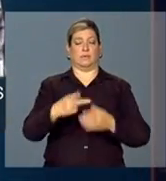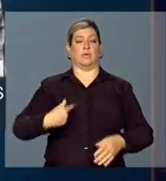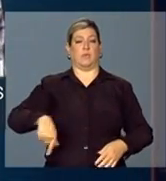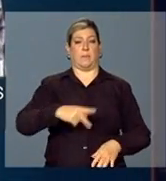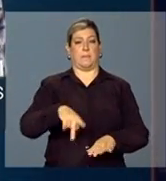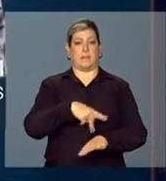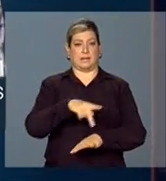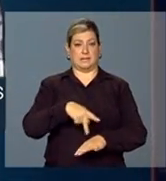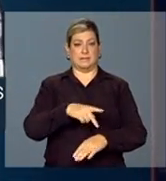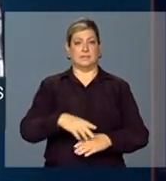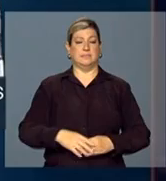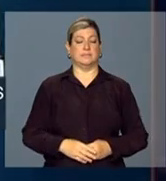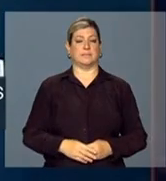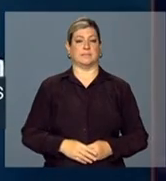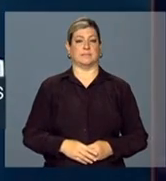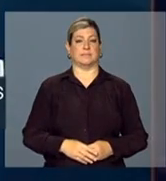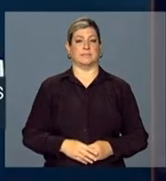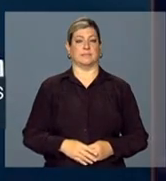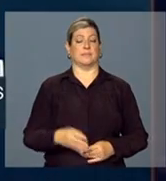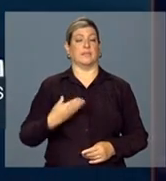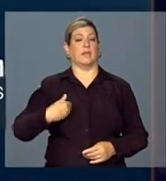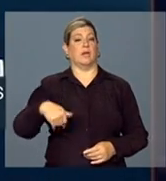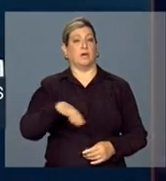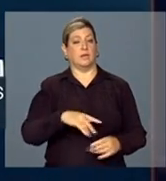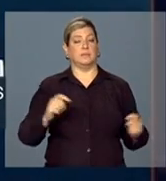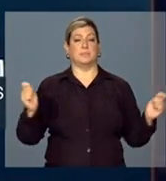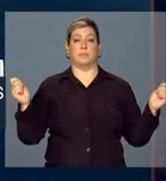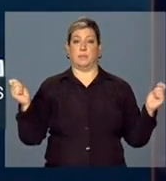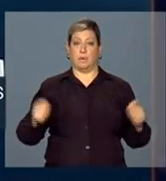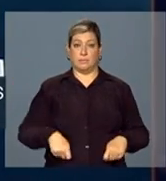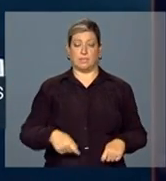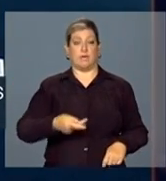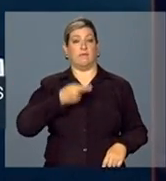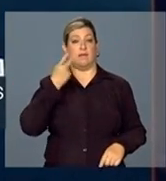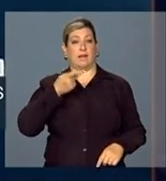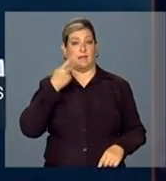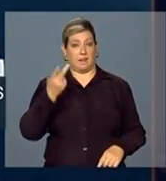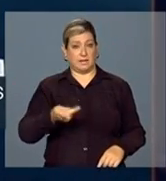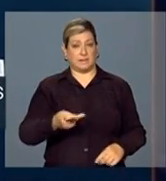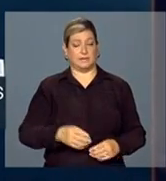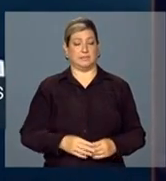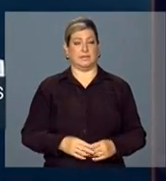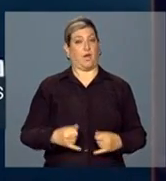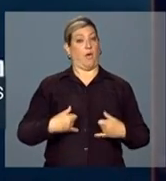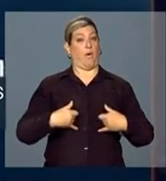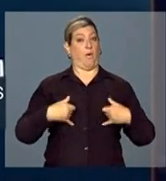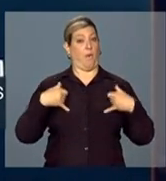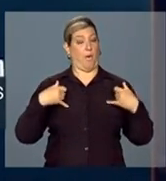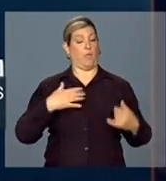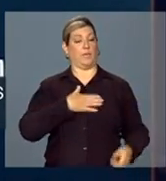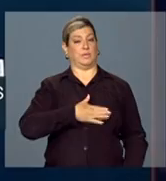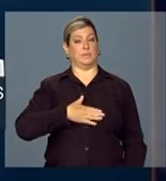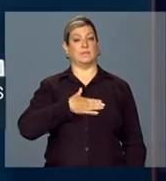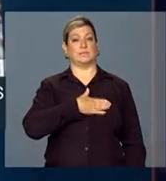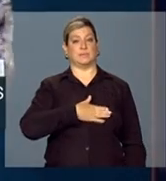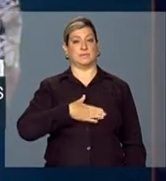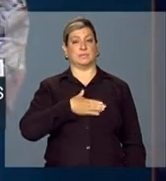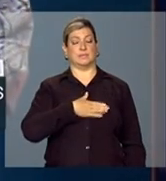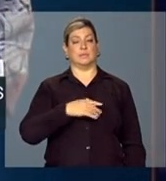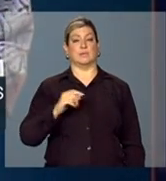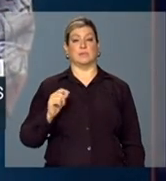país. Nós podemos dizer com orgulho